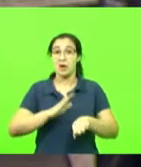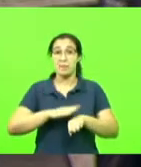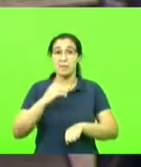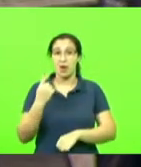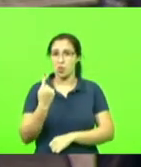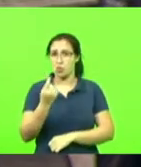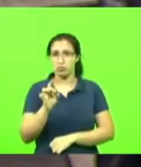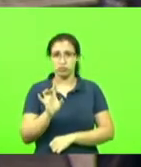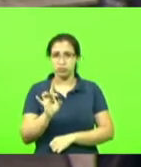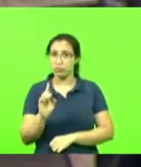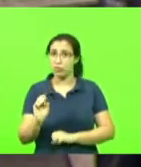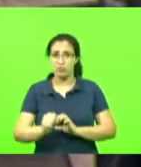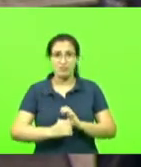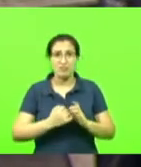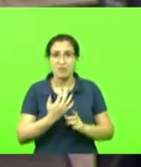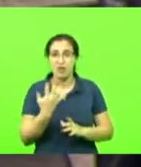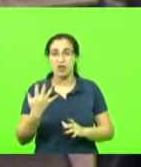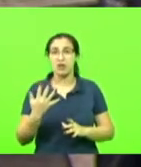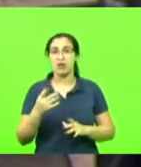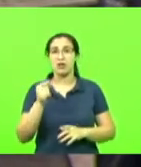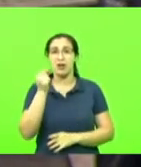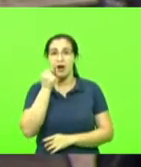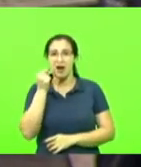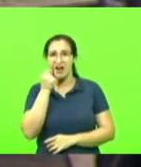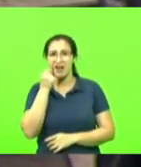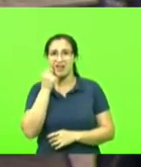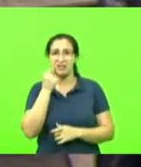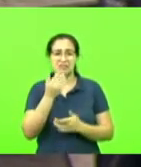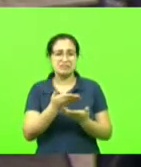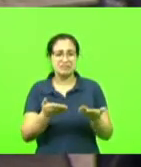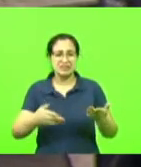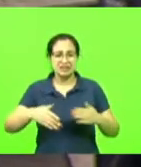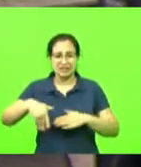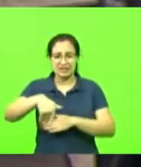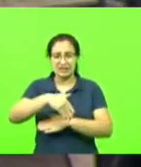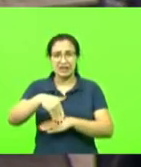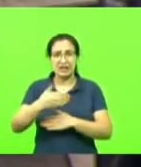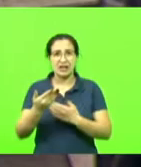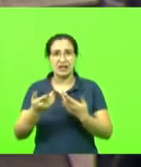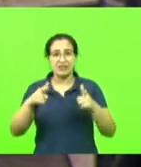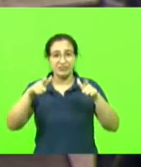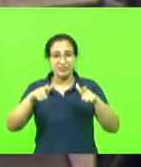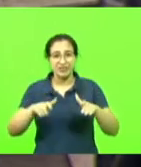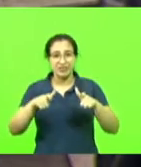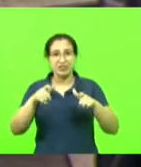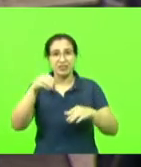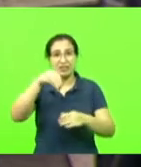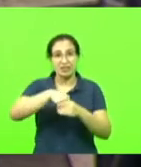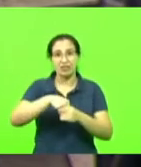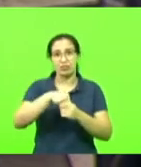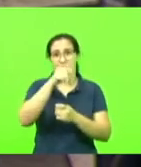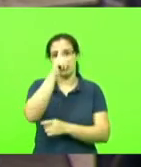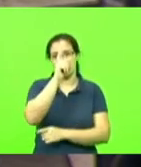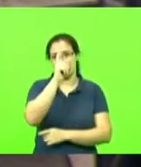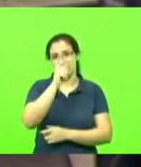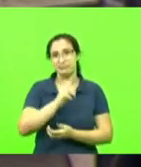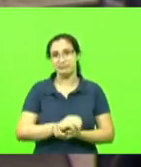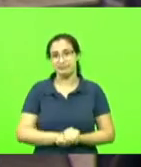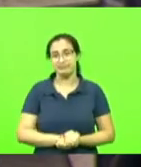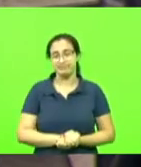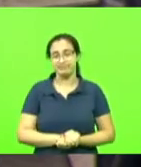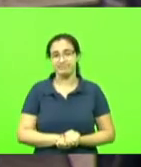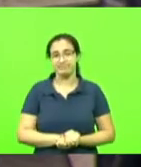em leitos ou em áreas de uso de pacientes na maternidade Carmela Dutra. Isso é gravíssimo. Há,